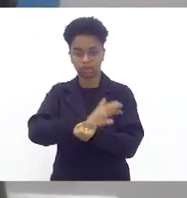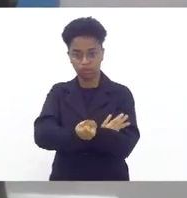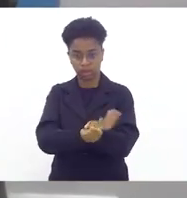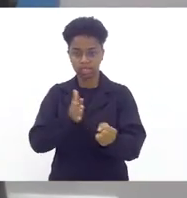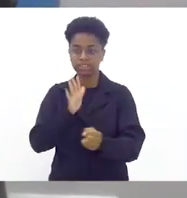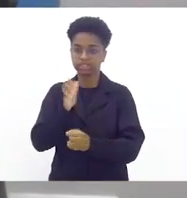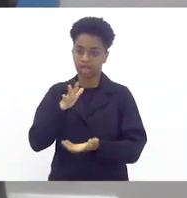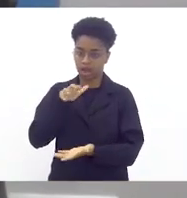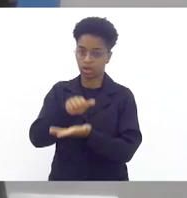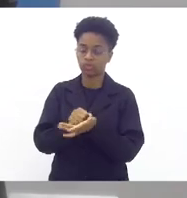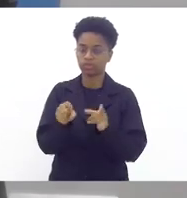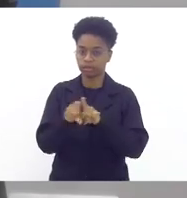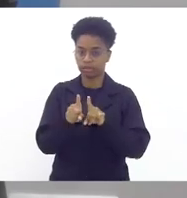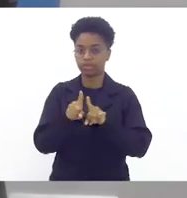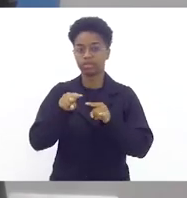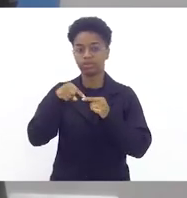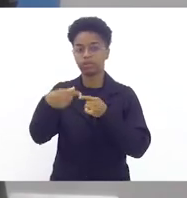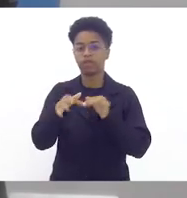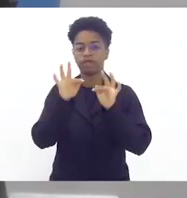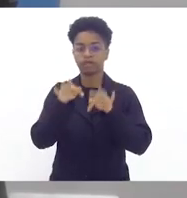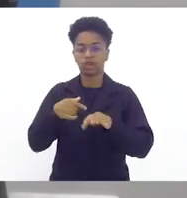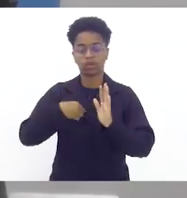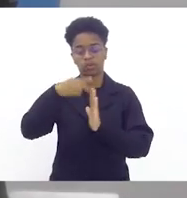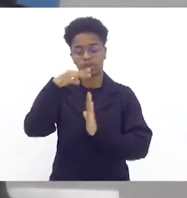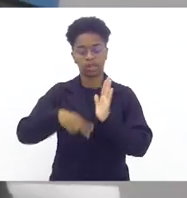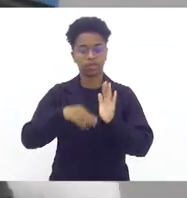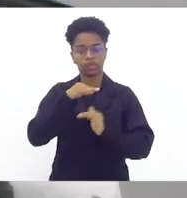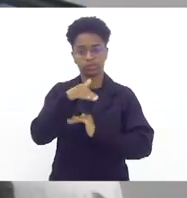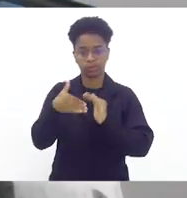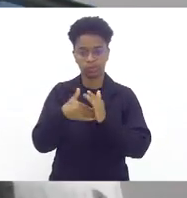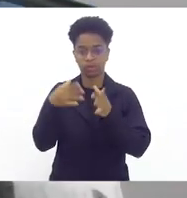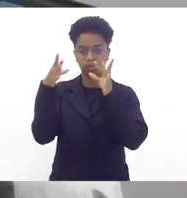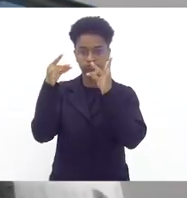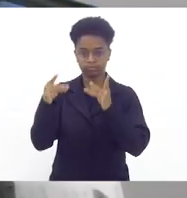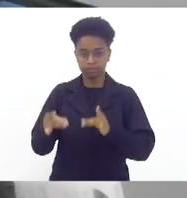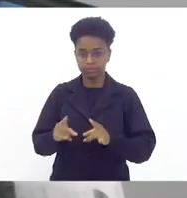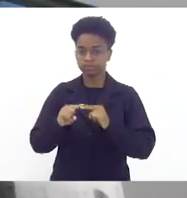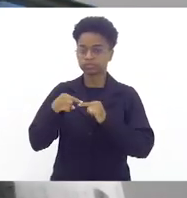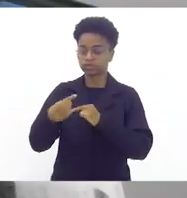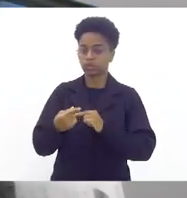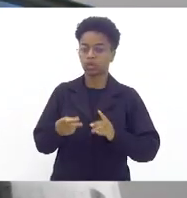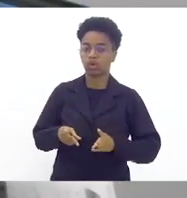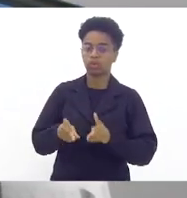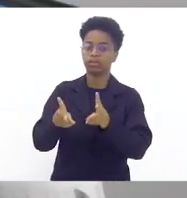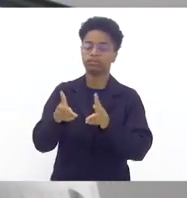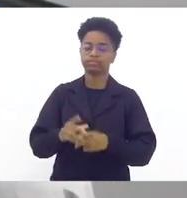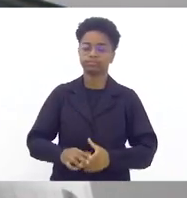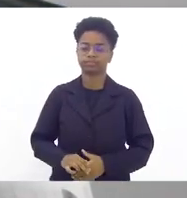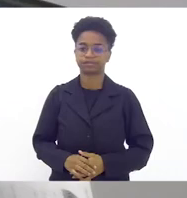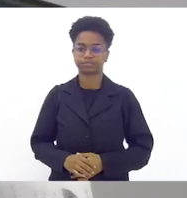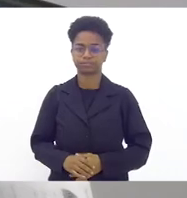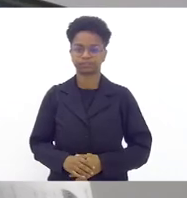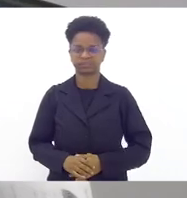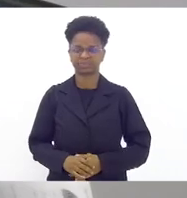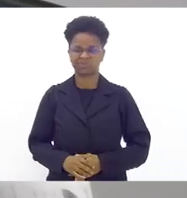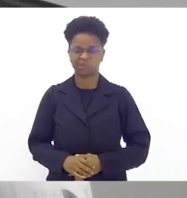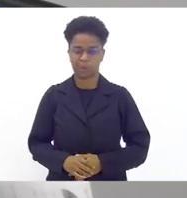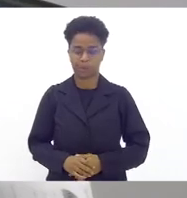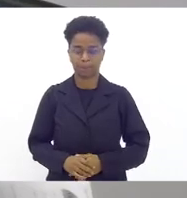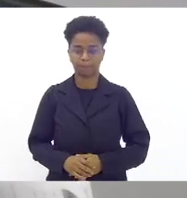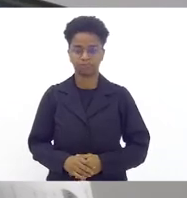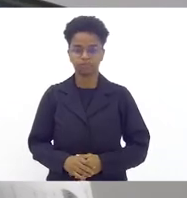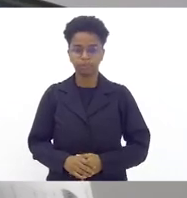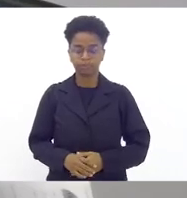está aqui anotado, ao final, vou ler todos os encaminhamentos dessa audiência para que a gente possa estar dando os prosseguimentos. Vamos lá, a